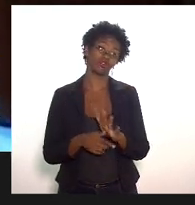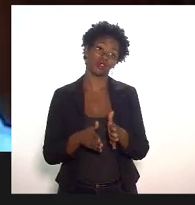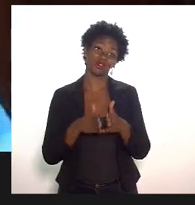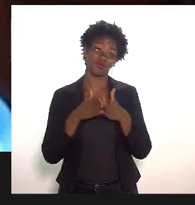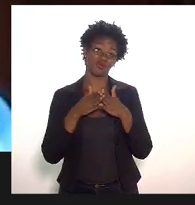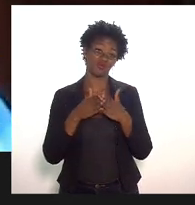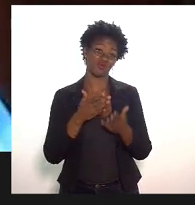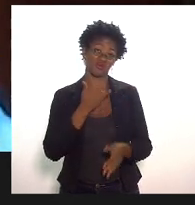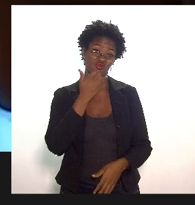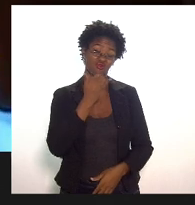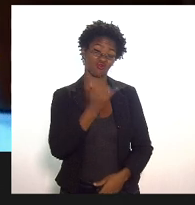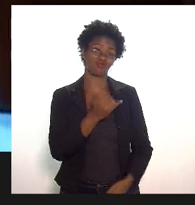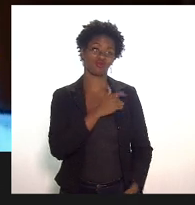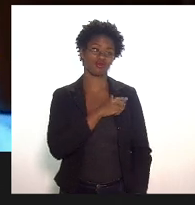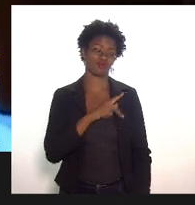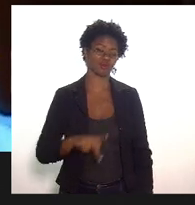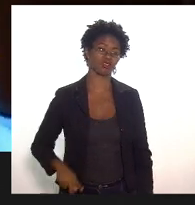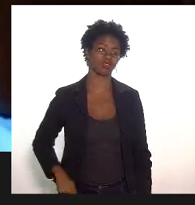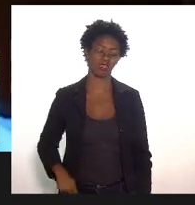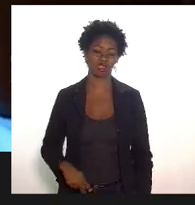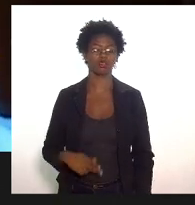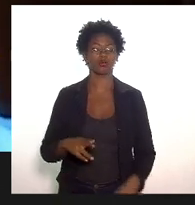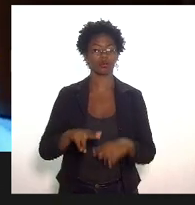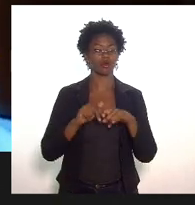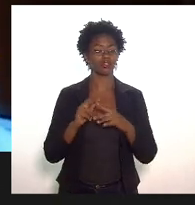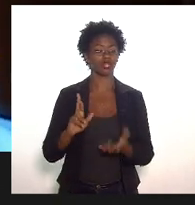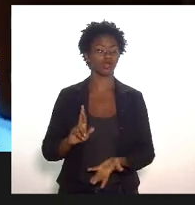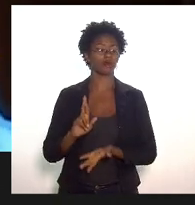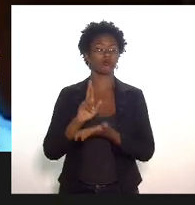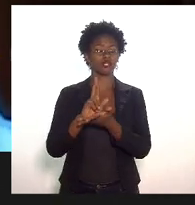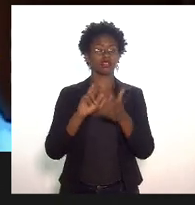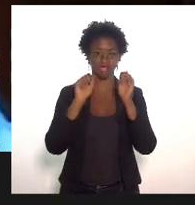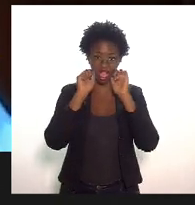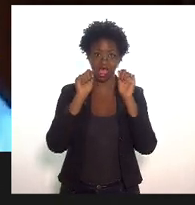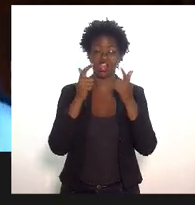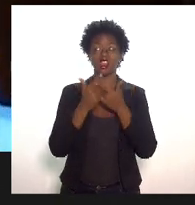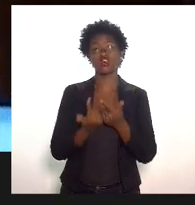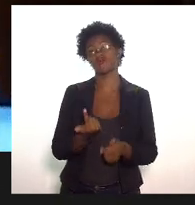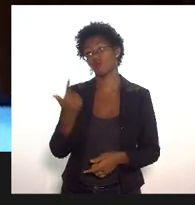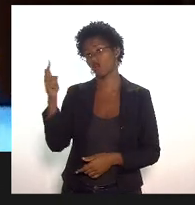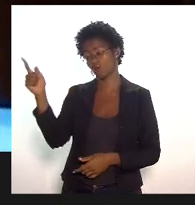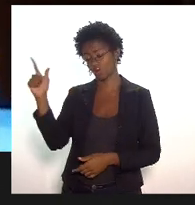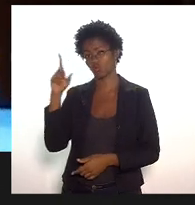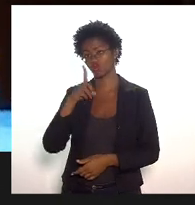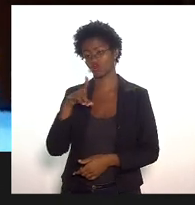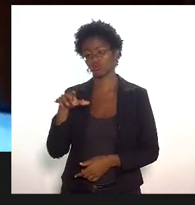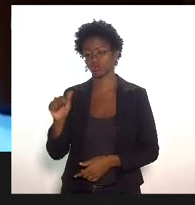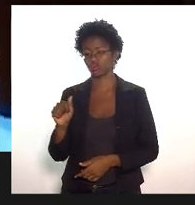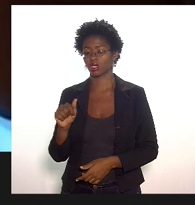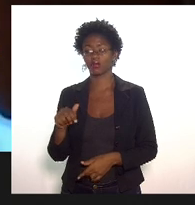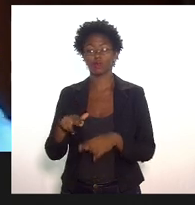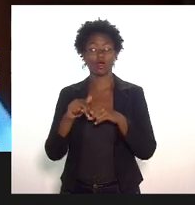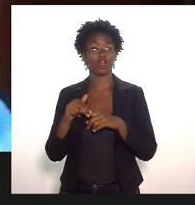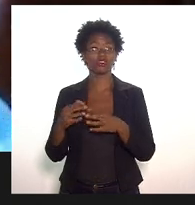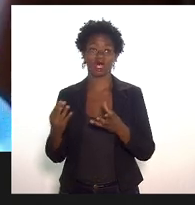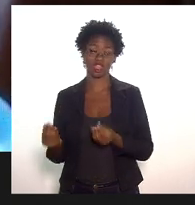estava representando a Assembleia Legislativa numa outra agenda importante, que ainda não chegou no Senado,